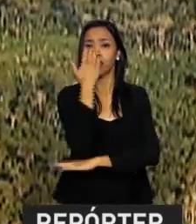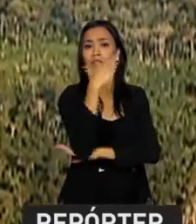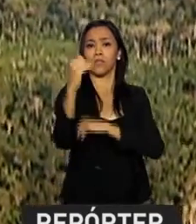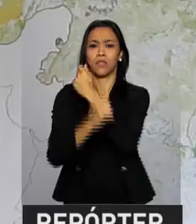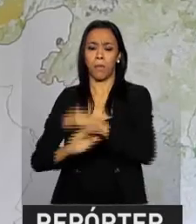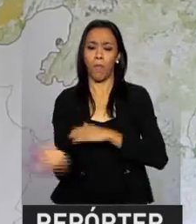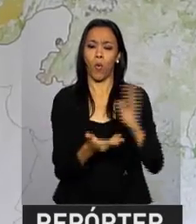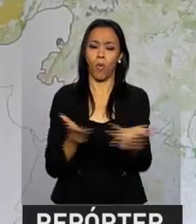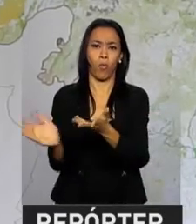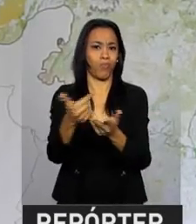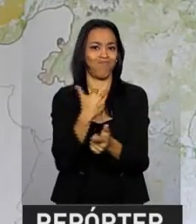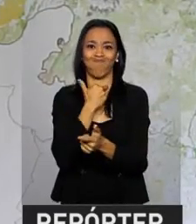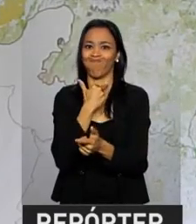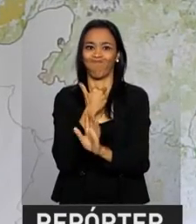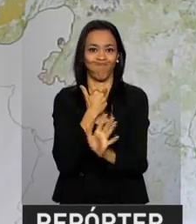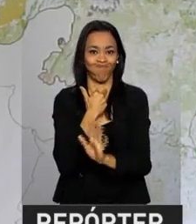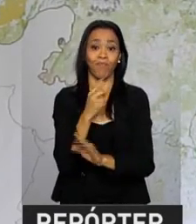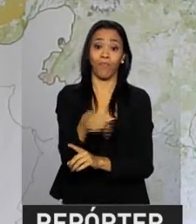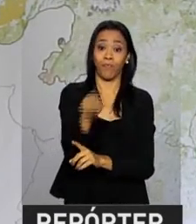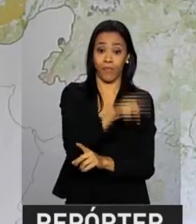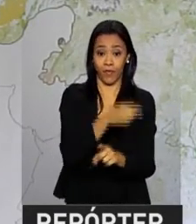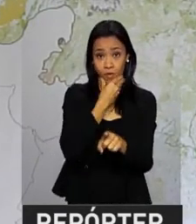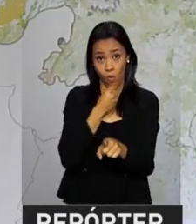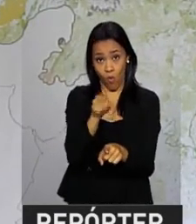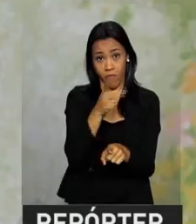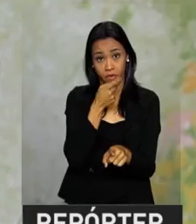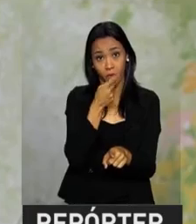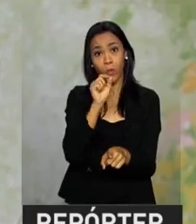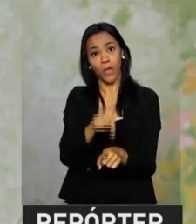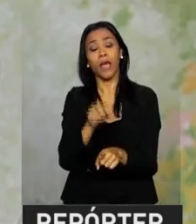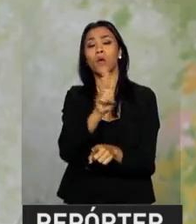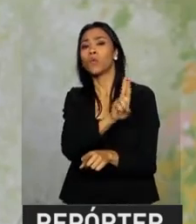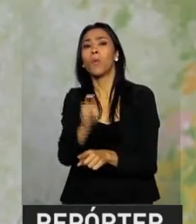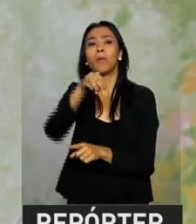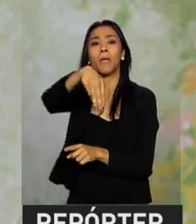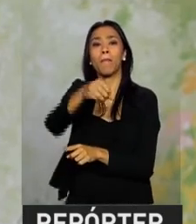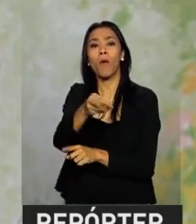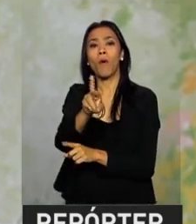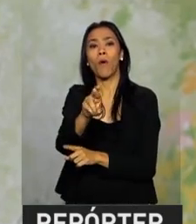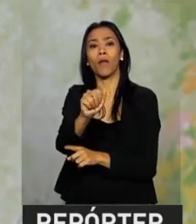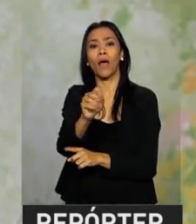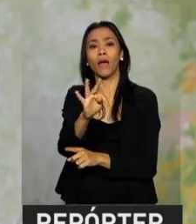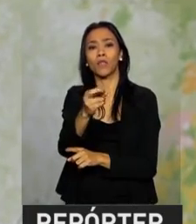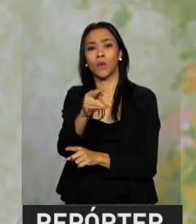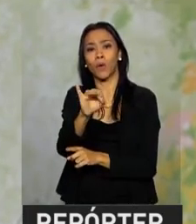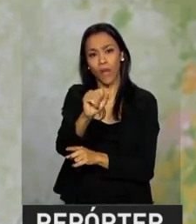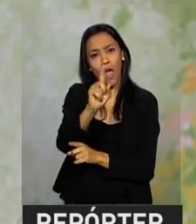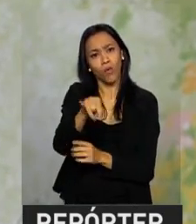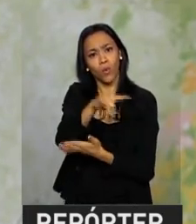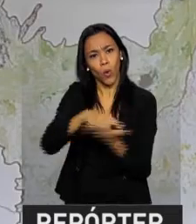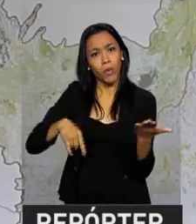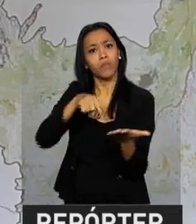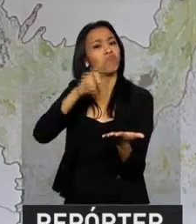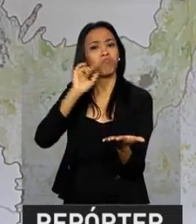na Amazônia. Para Gabriel Lui, do Ministério do Meio Ambiente, a moratória é um instrumento efetivo de combate ao desmatamento